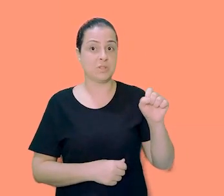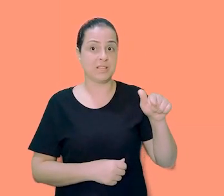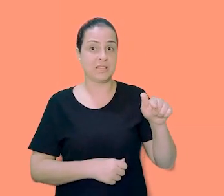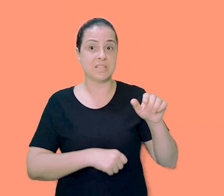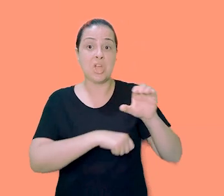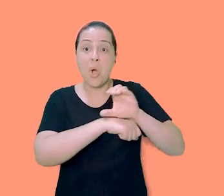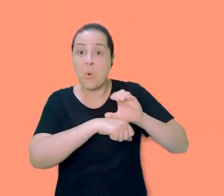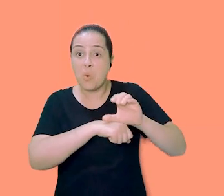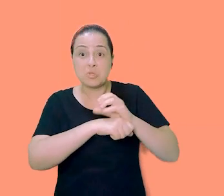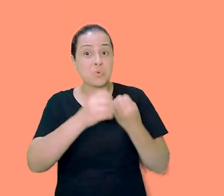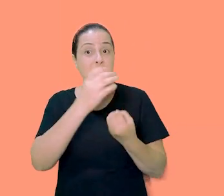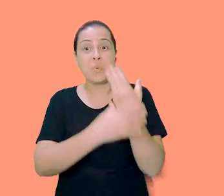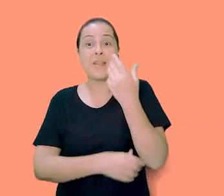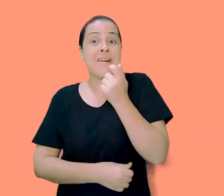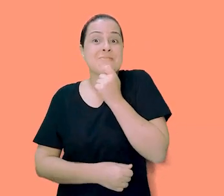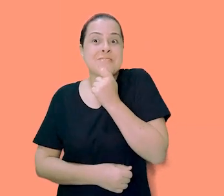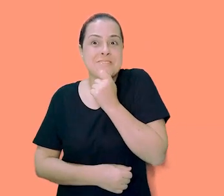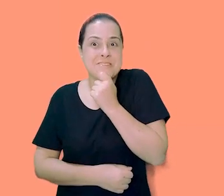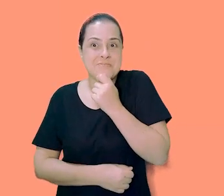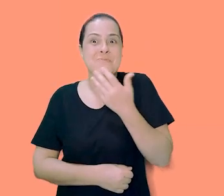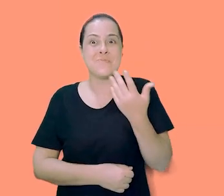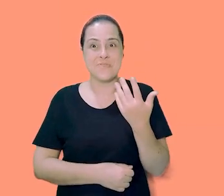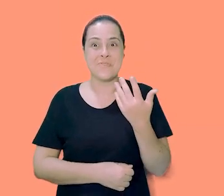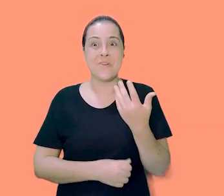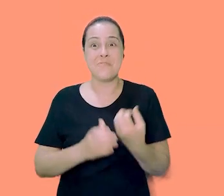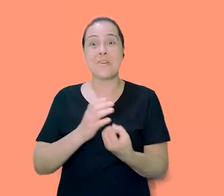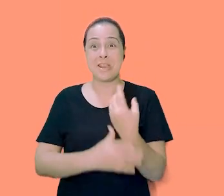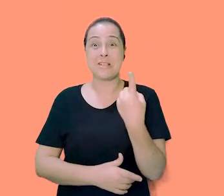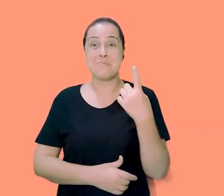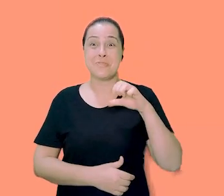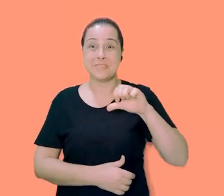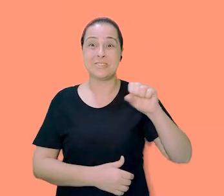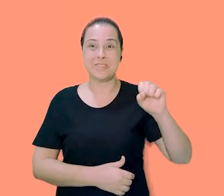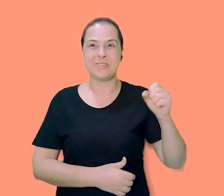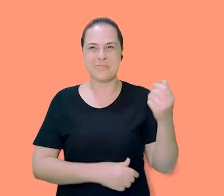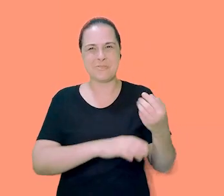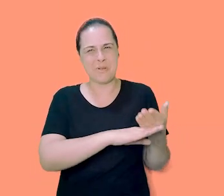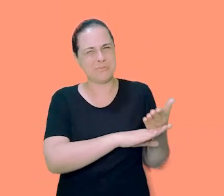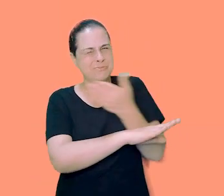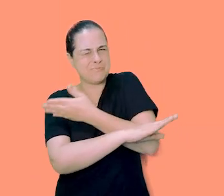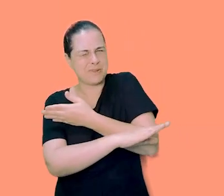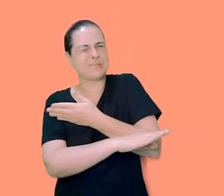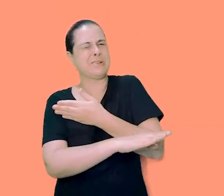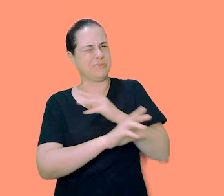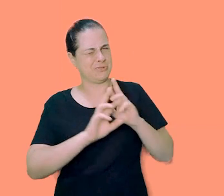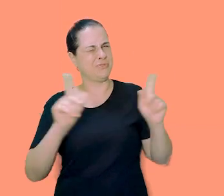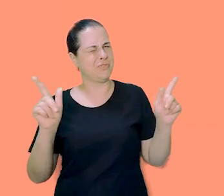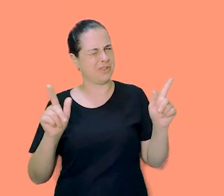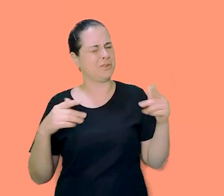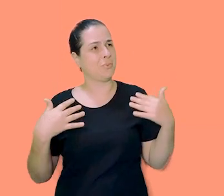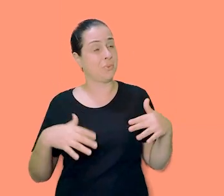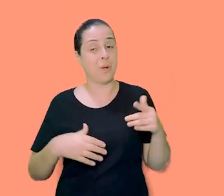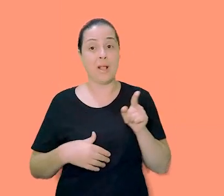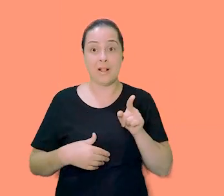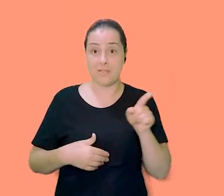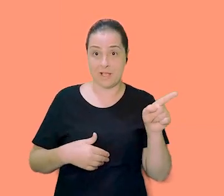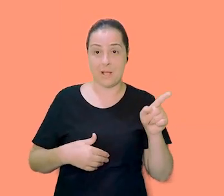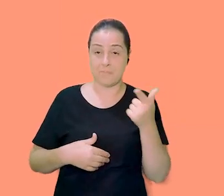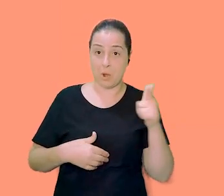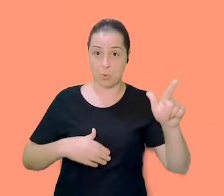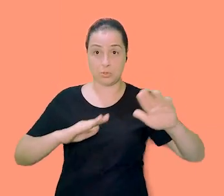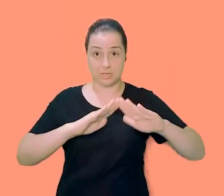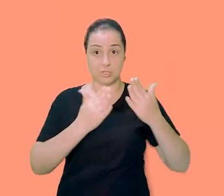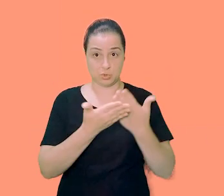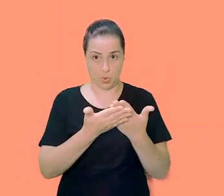ainda. Não era a Constituição. A Constituição de 88 era outra coisa. Já muita coisa. E aí, na outra escola que eu